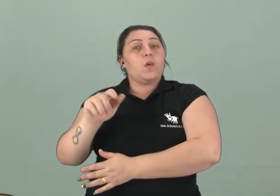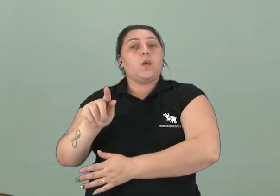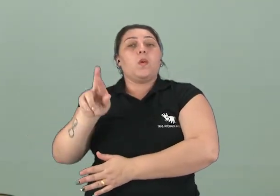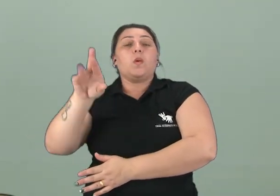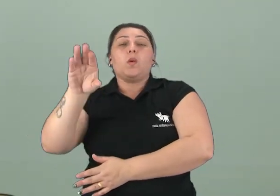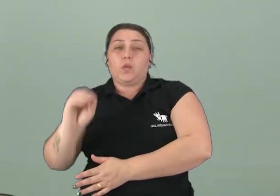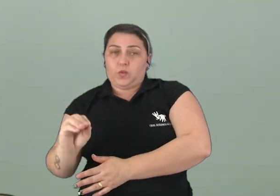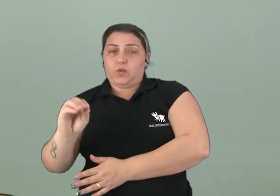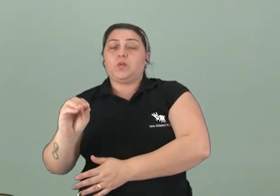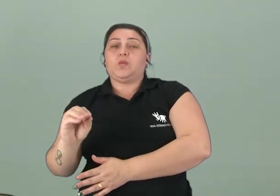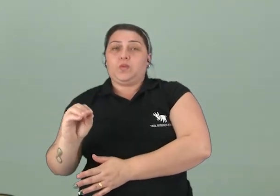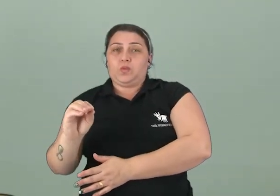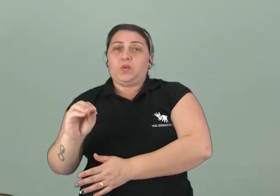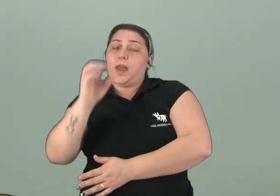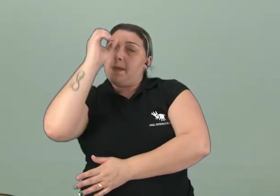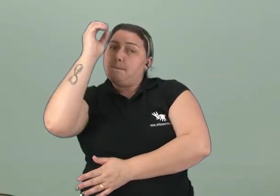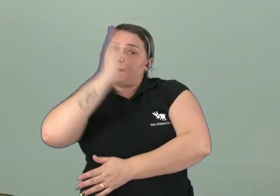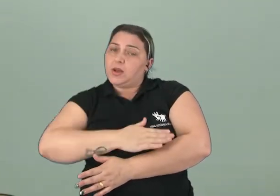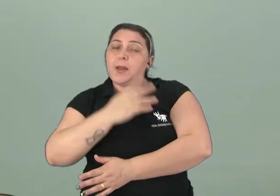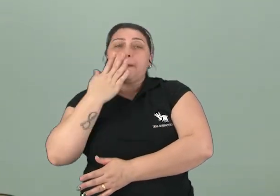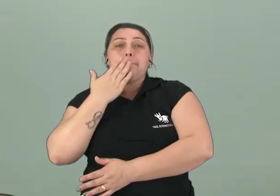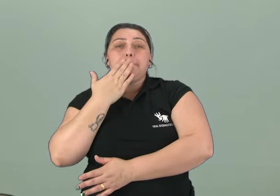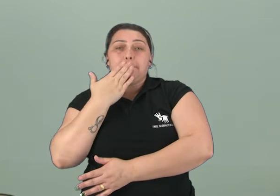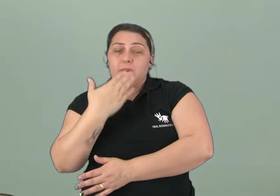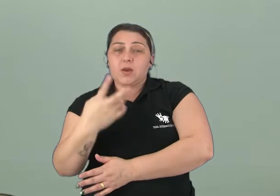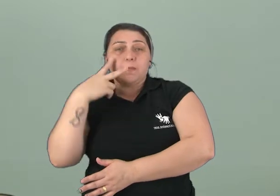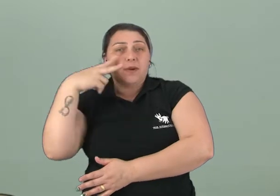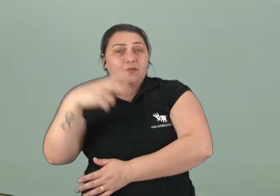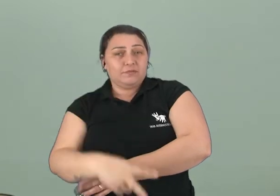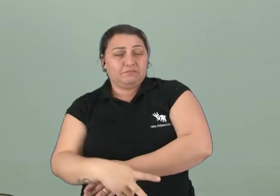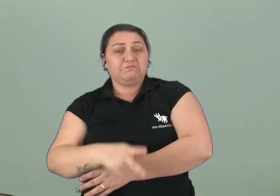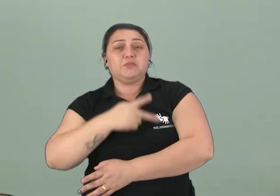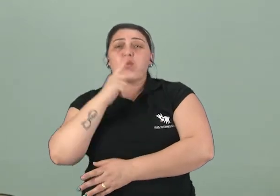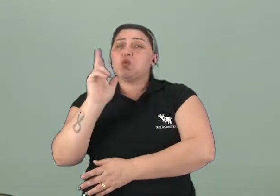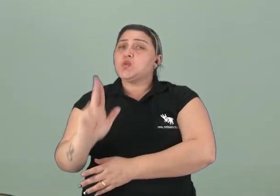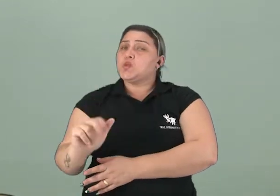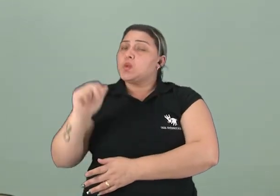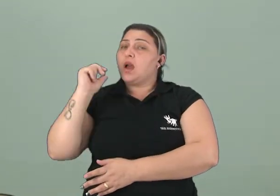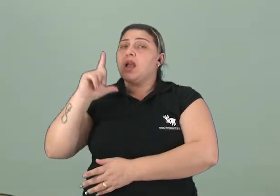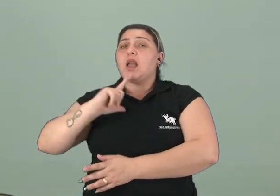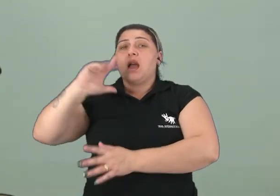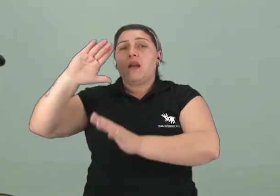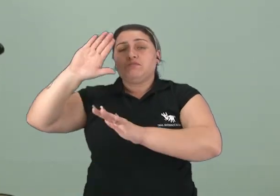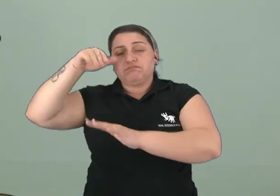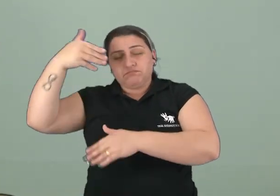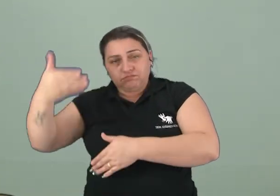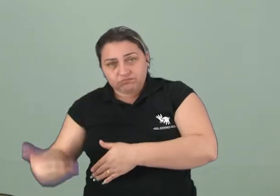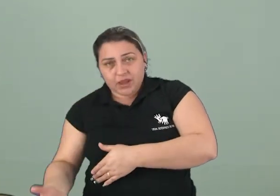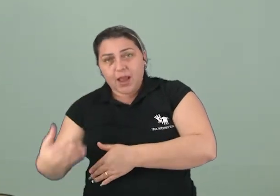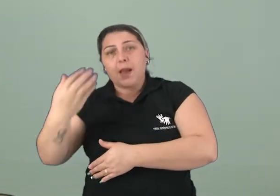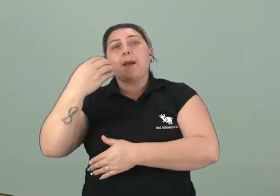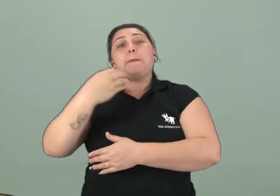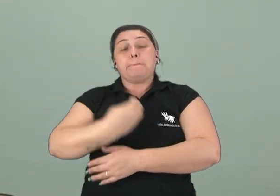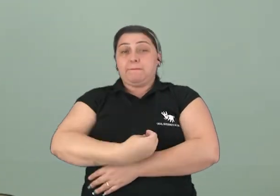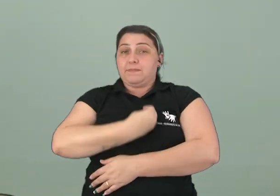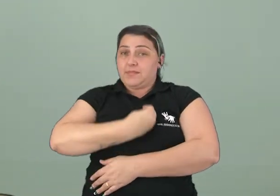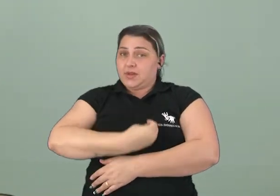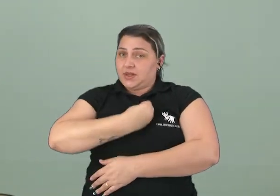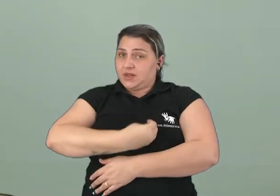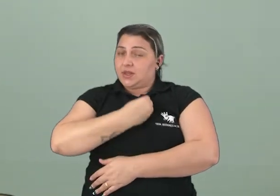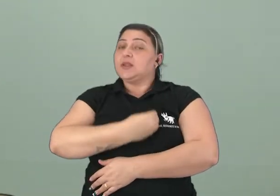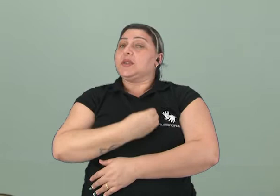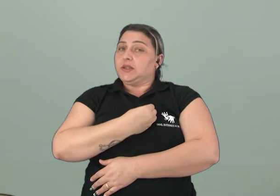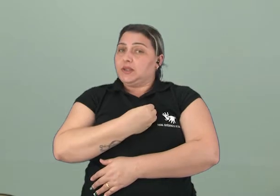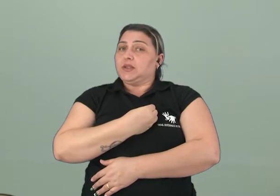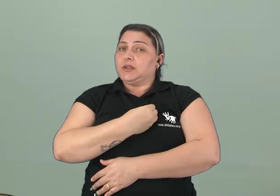ovo e Seus Poderes pediu para ver ele dizendo que nunca mais teria Onde estará precisa de tão poderosa